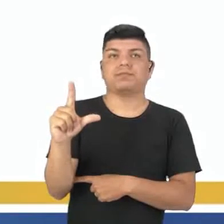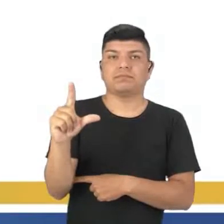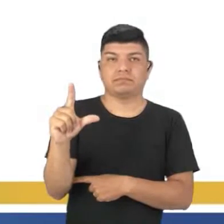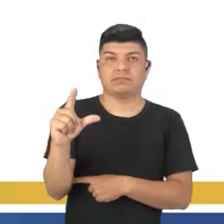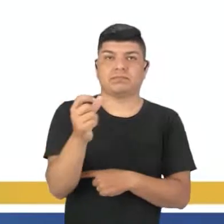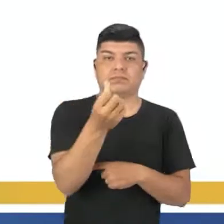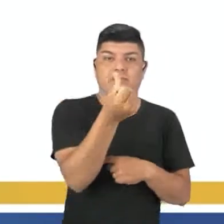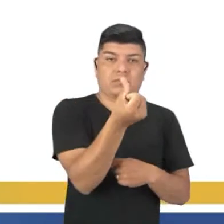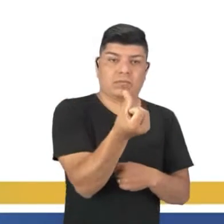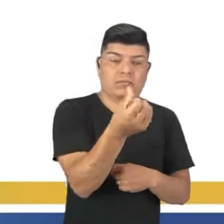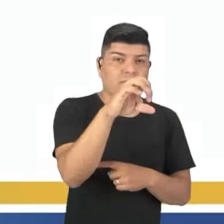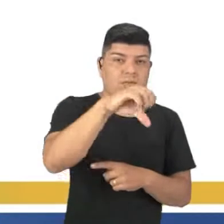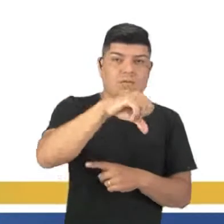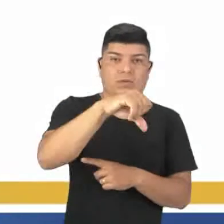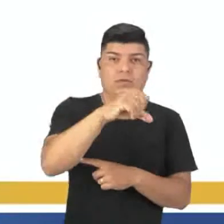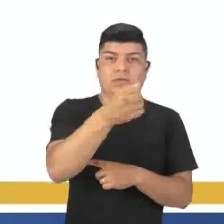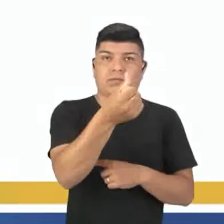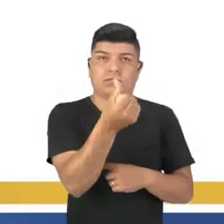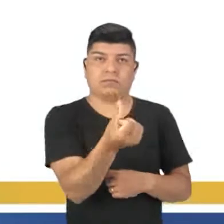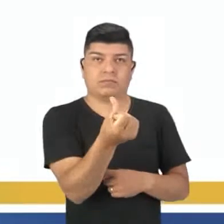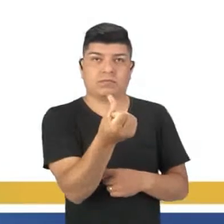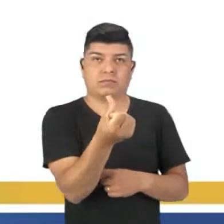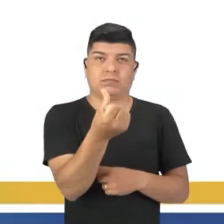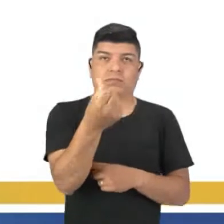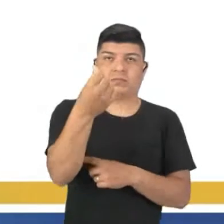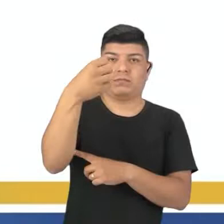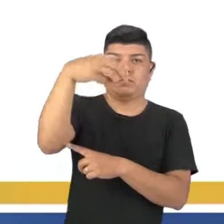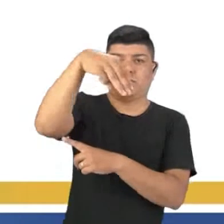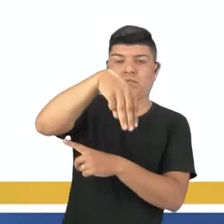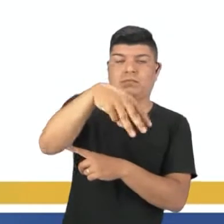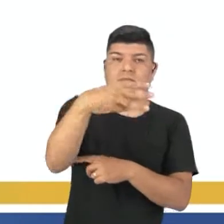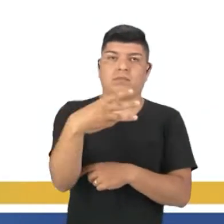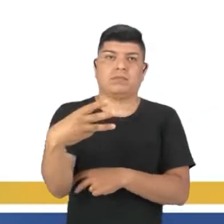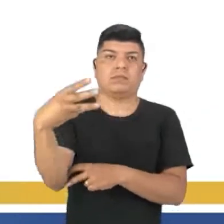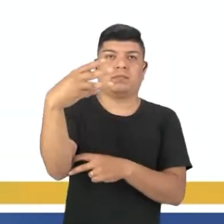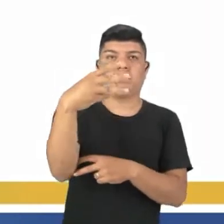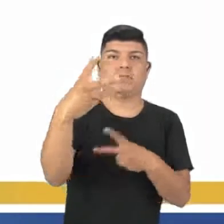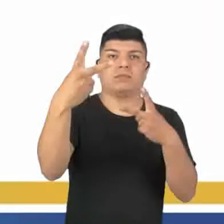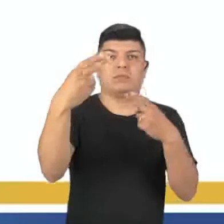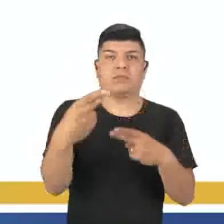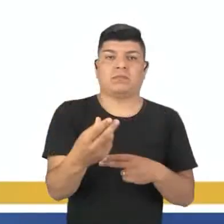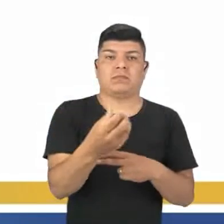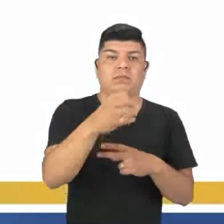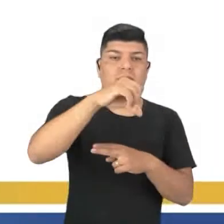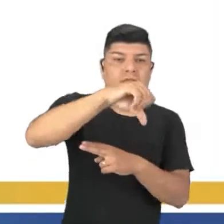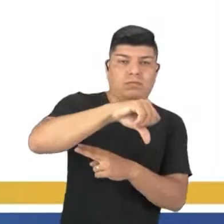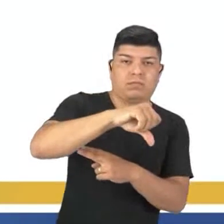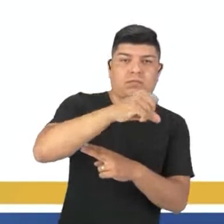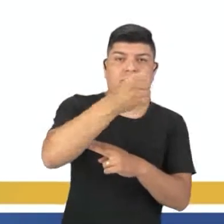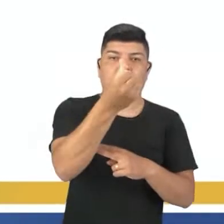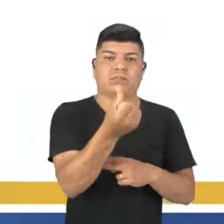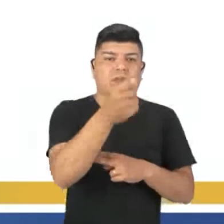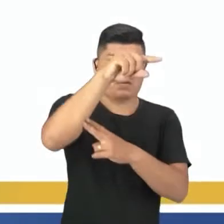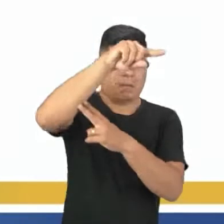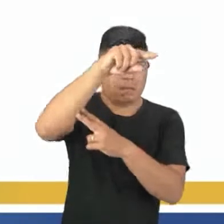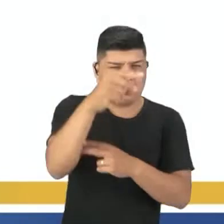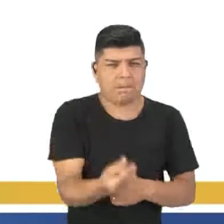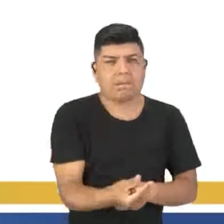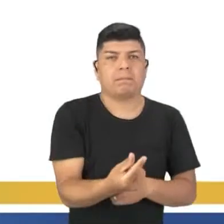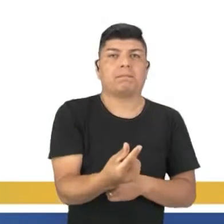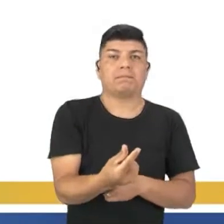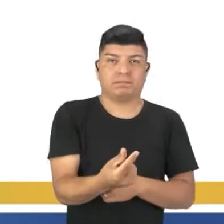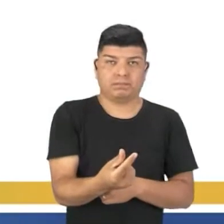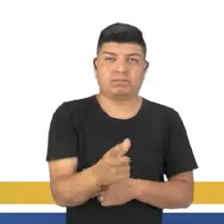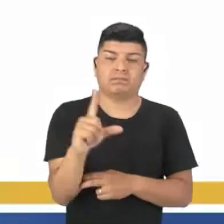96 metros cúbicos equivale, então, a 96.000 litros, né, de água lá na nossa